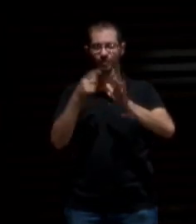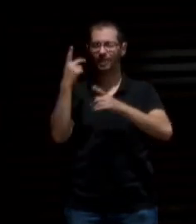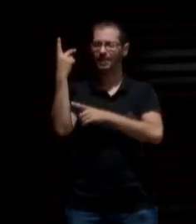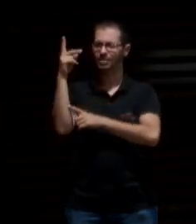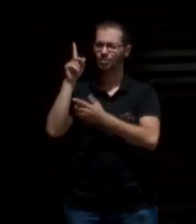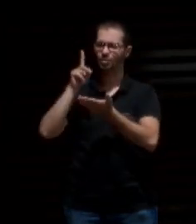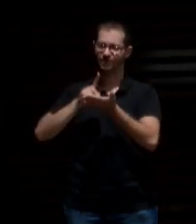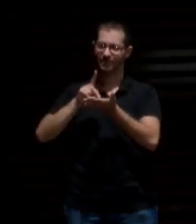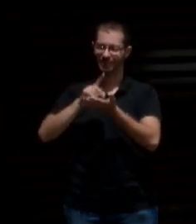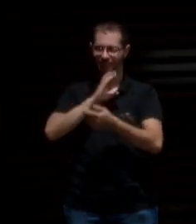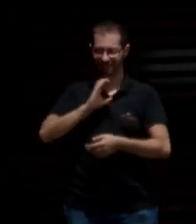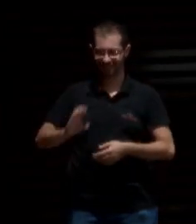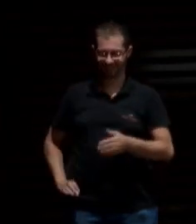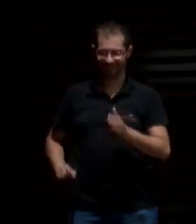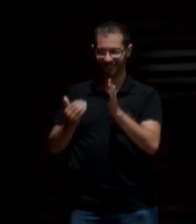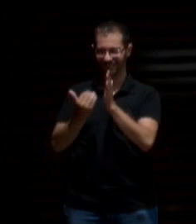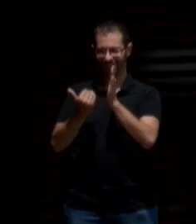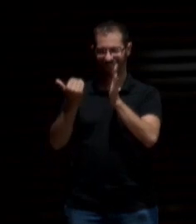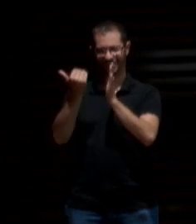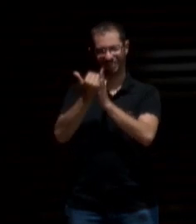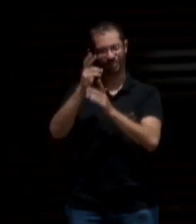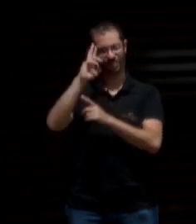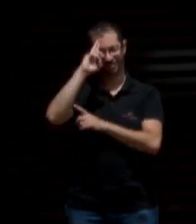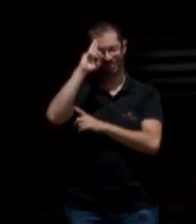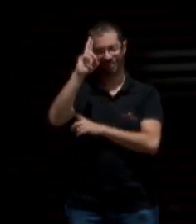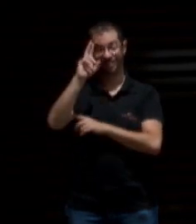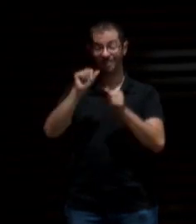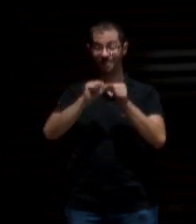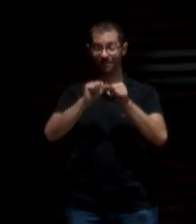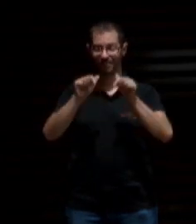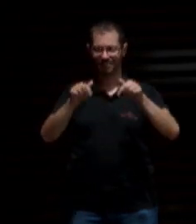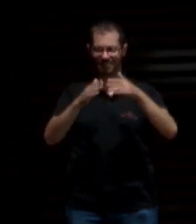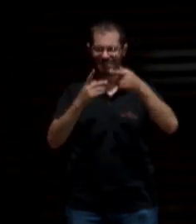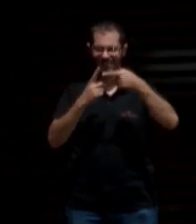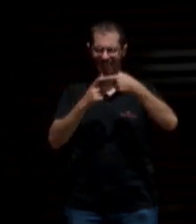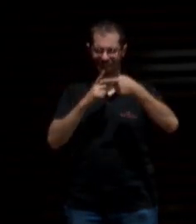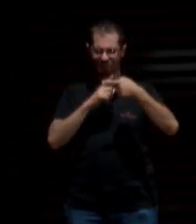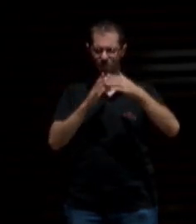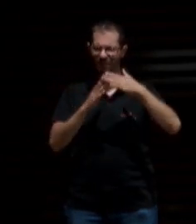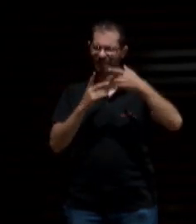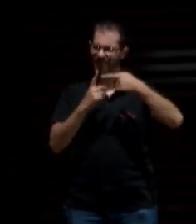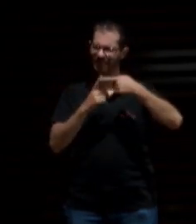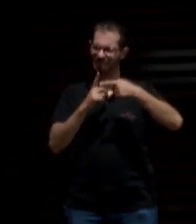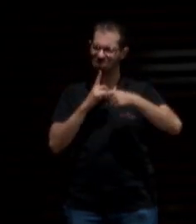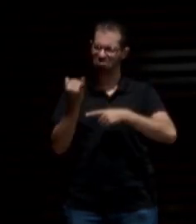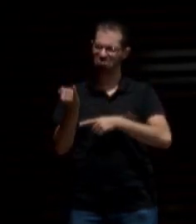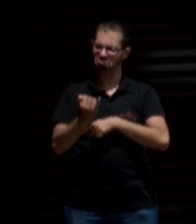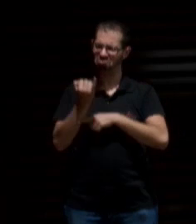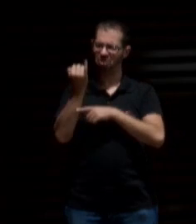dos Senhores. Faze, Senhor, desta igreja aqui uma igreja relevante em Londrina e no mundo,